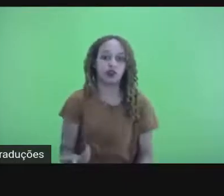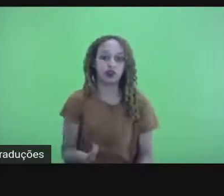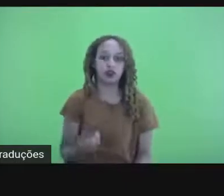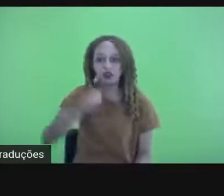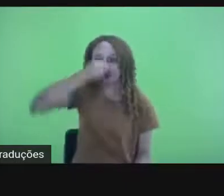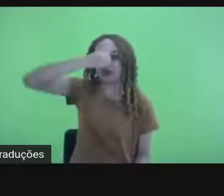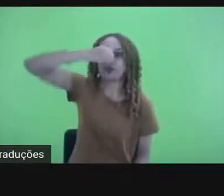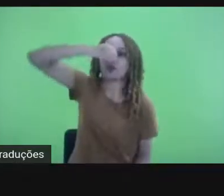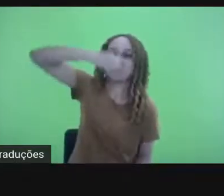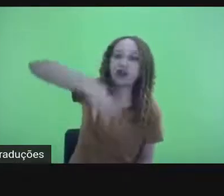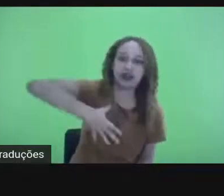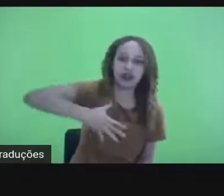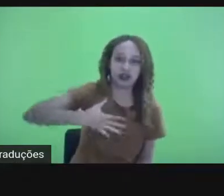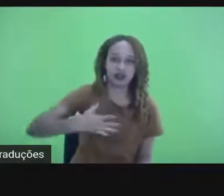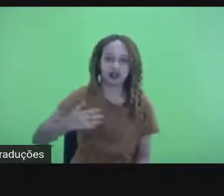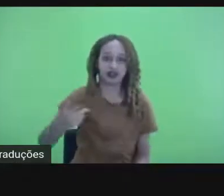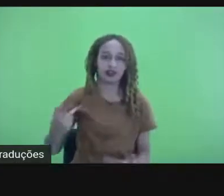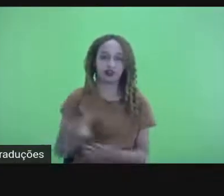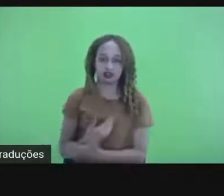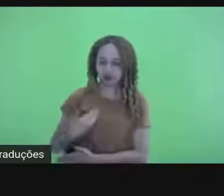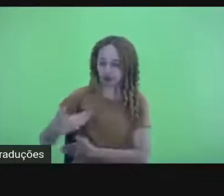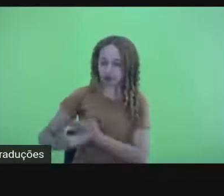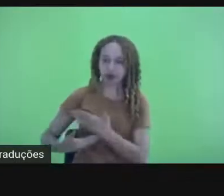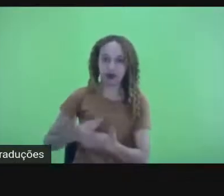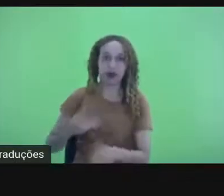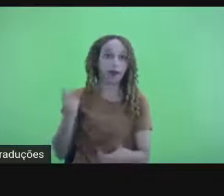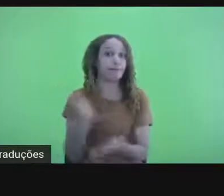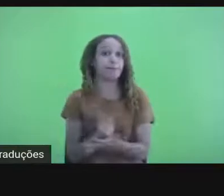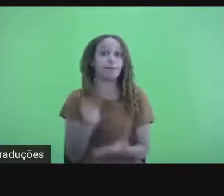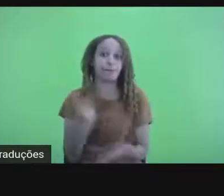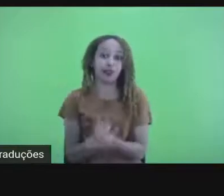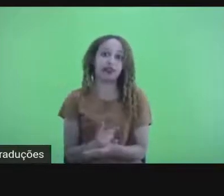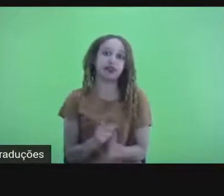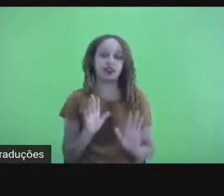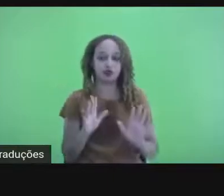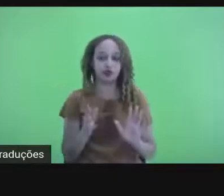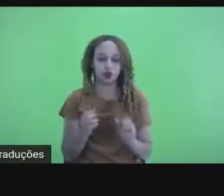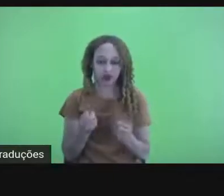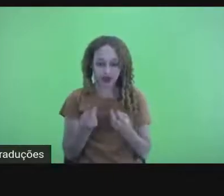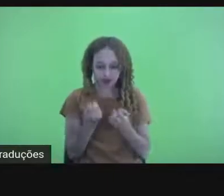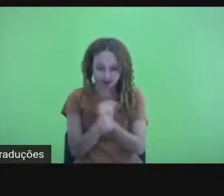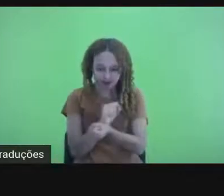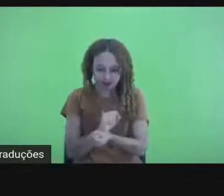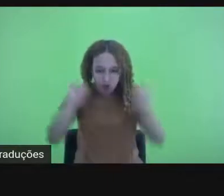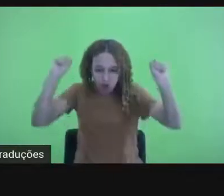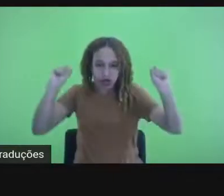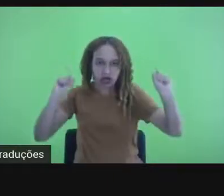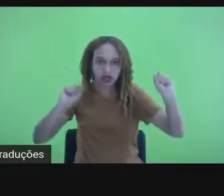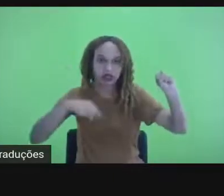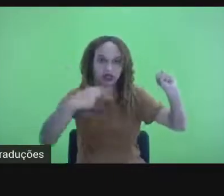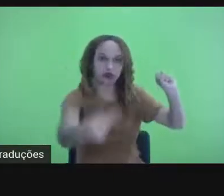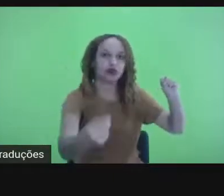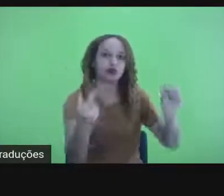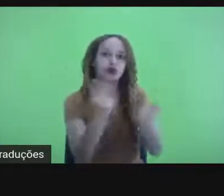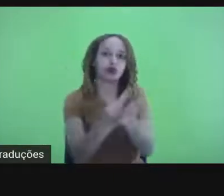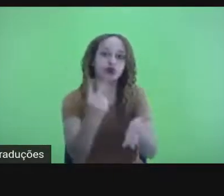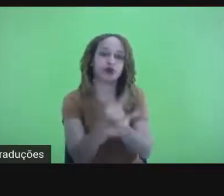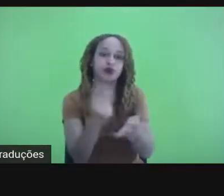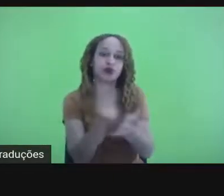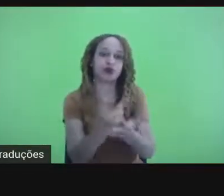150 mil pessoas morando em situação de rua, que é o quadro mais crítico dentro da questão habitacional, que são aqueles que realmente não